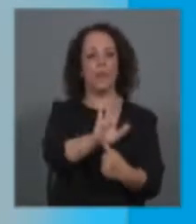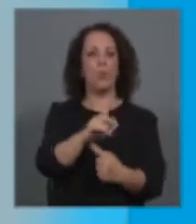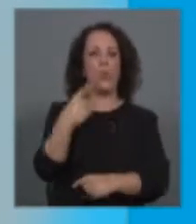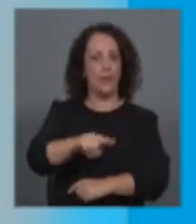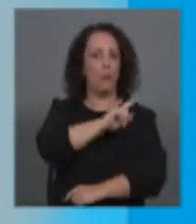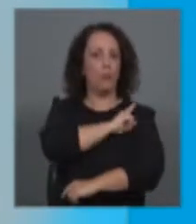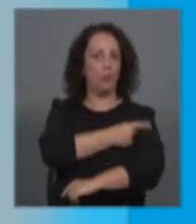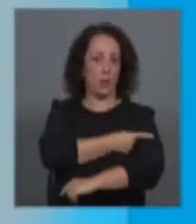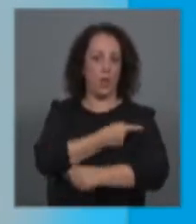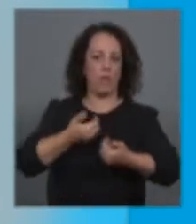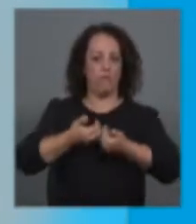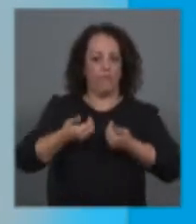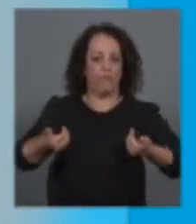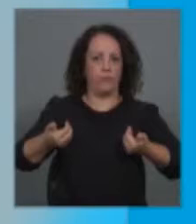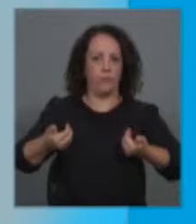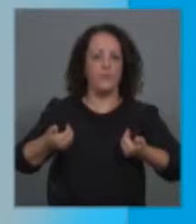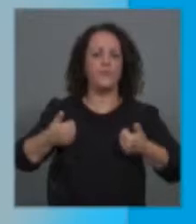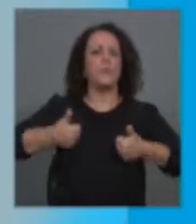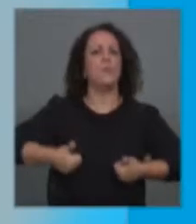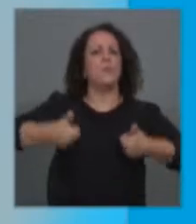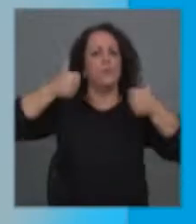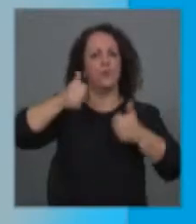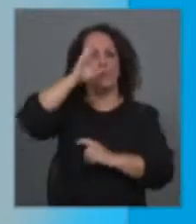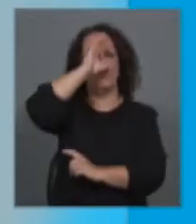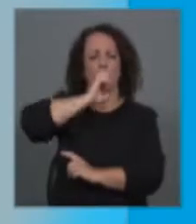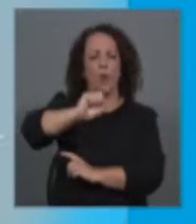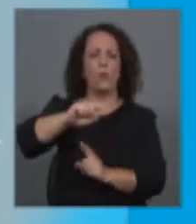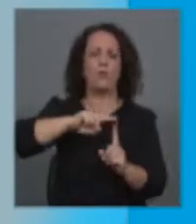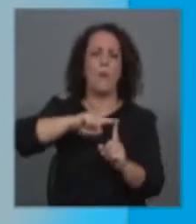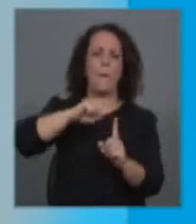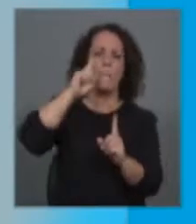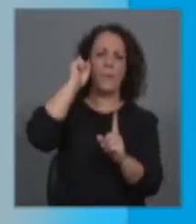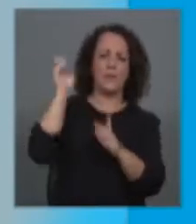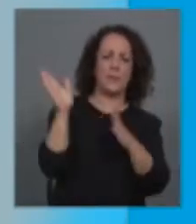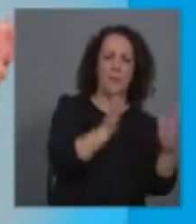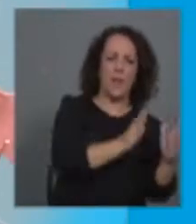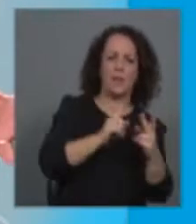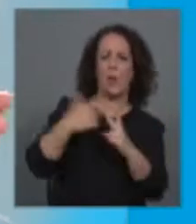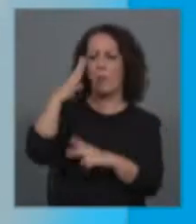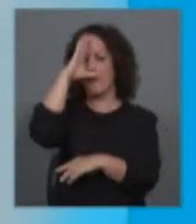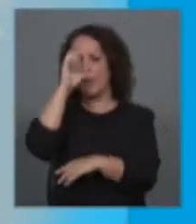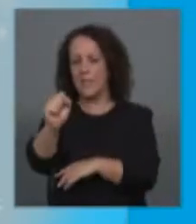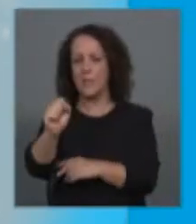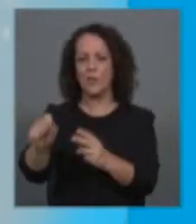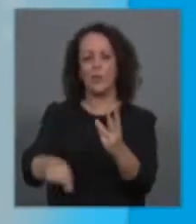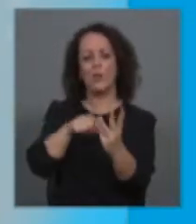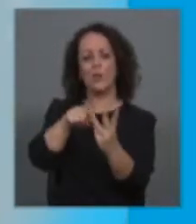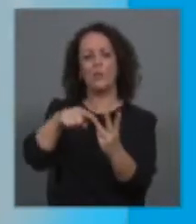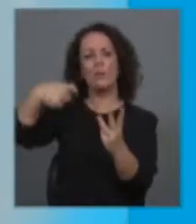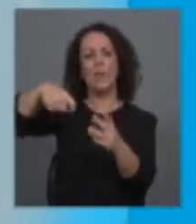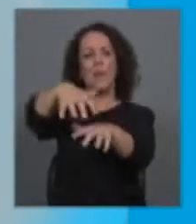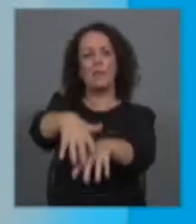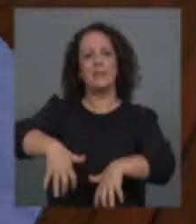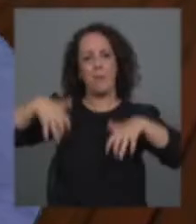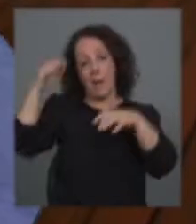dividido nos principais órgãos do Estado, portanto, com o Presidente, o Primeiro-Ministro e o Presidente da